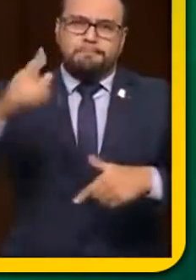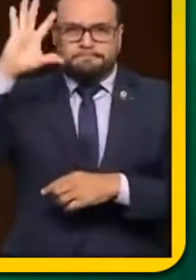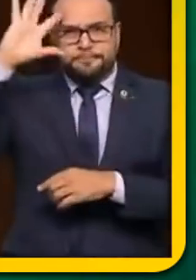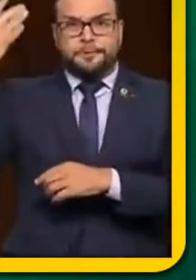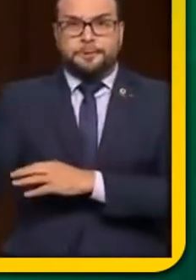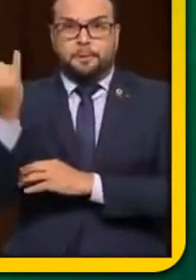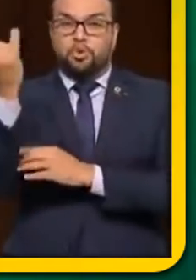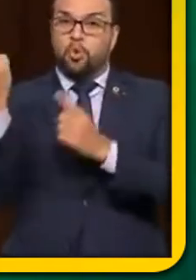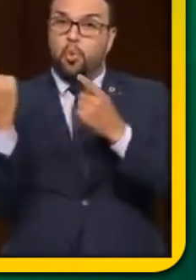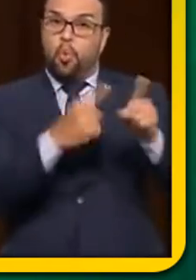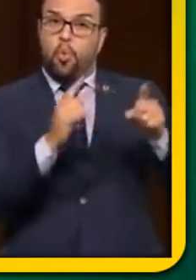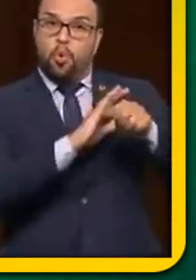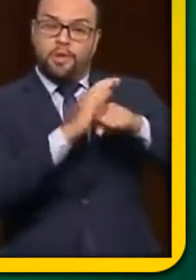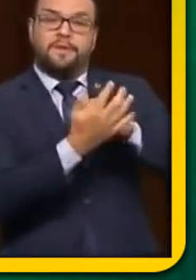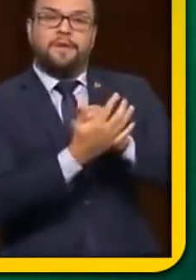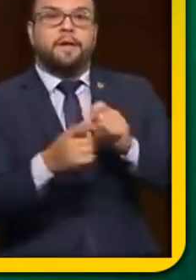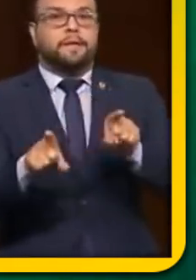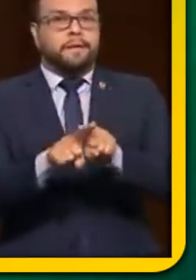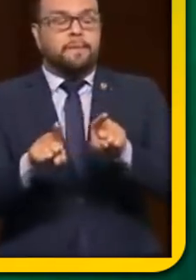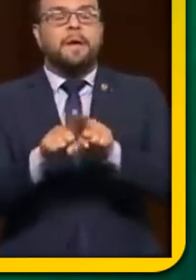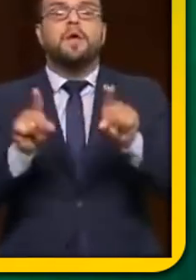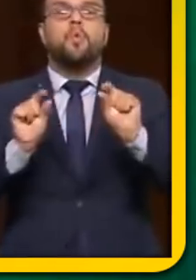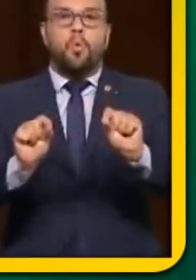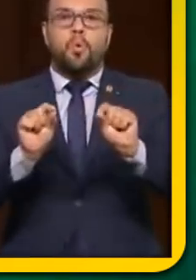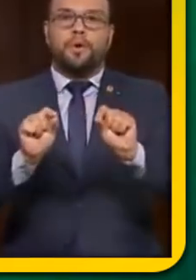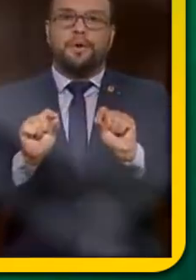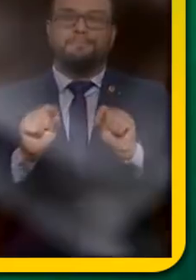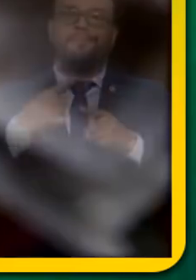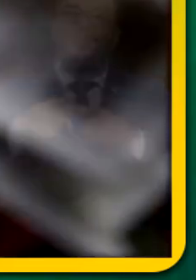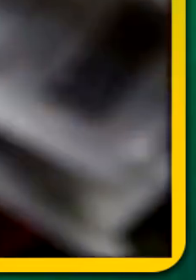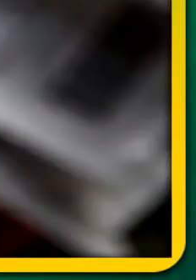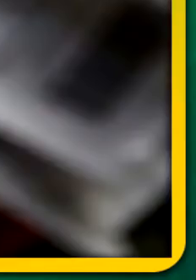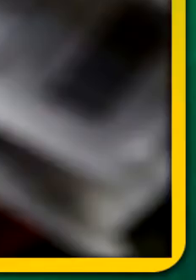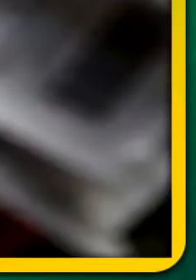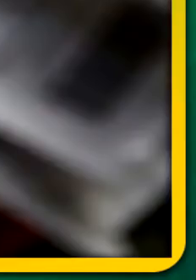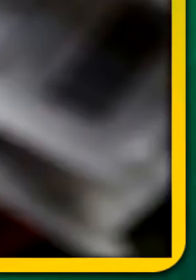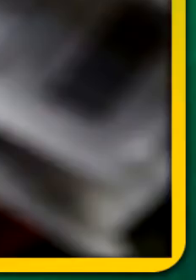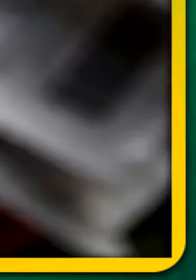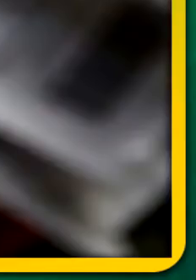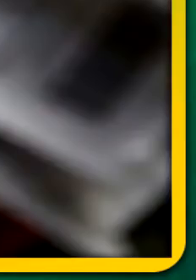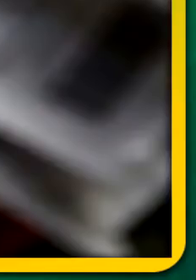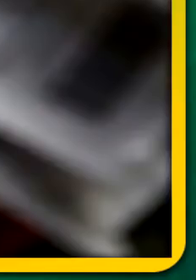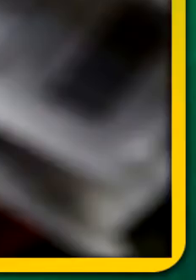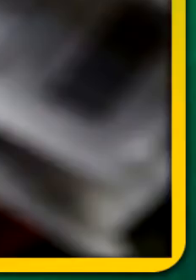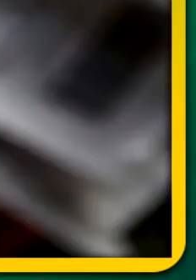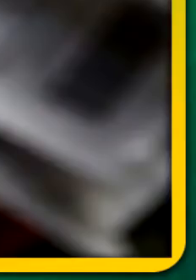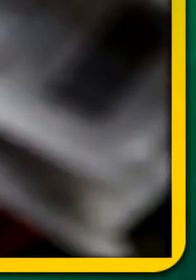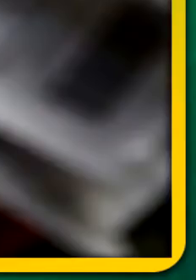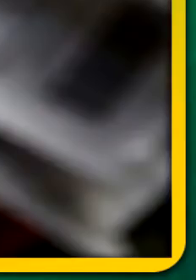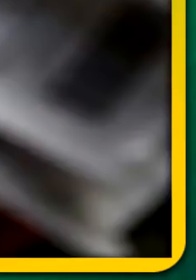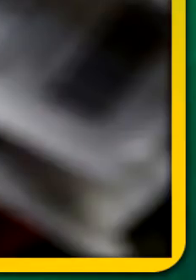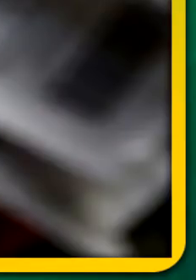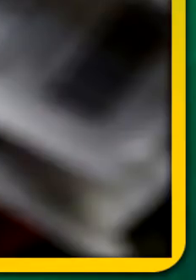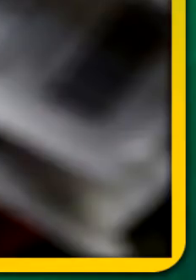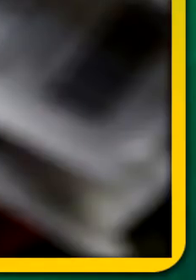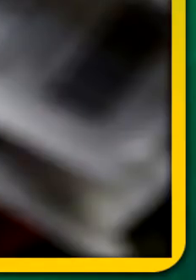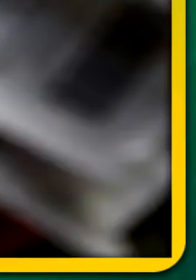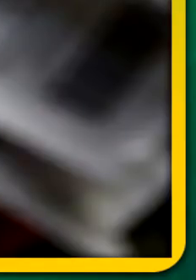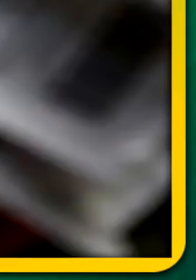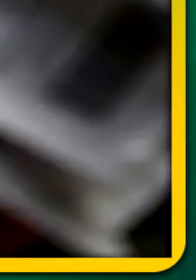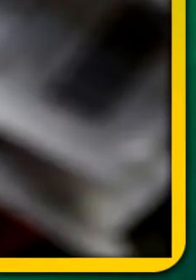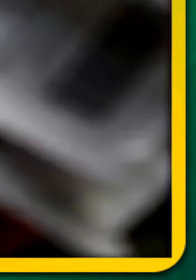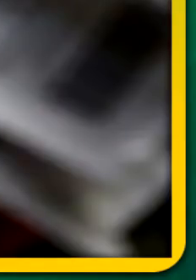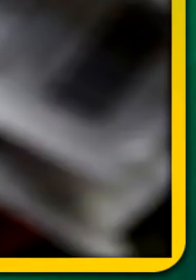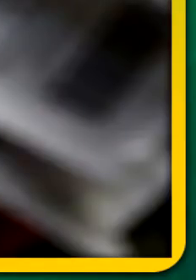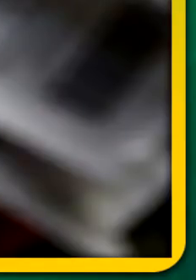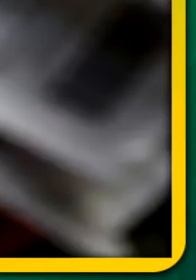poder receber agora em 2022 essa nova medida e também o 14º salário do INSS com todas as informações